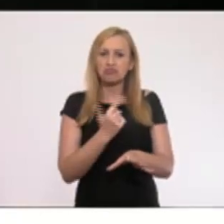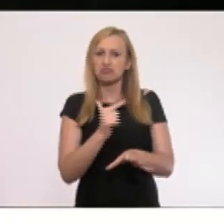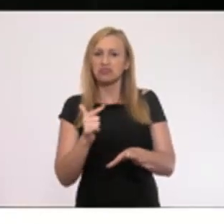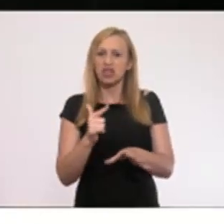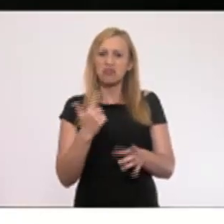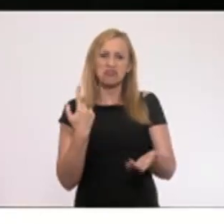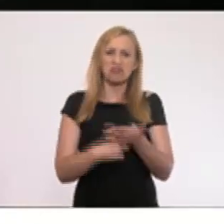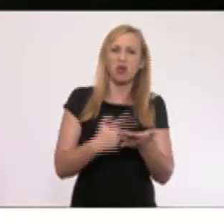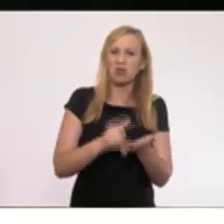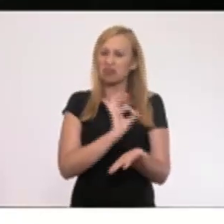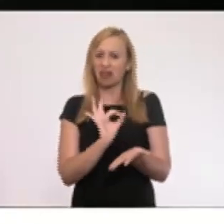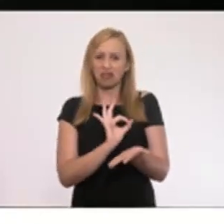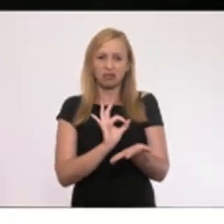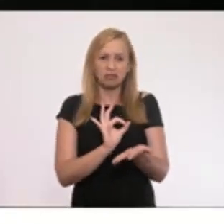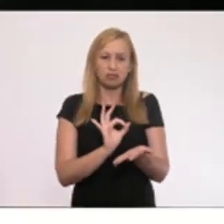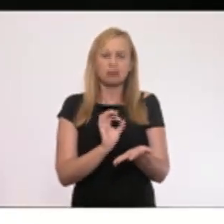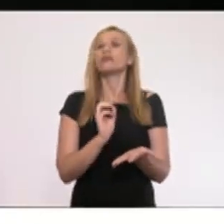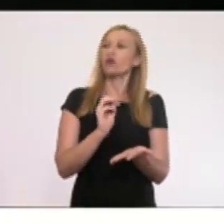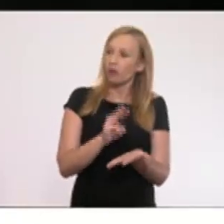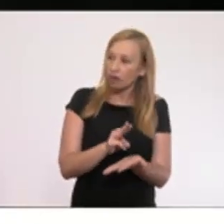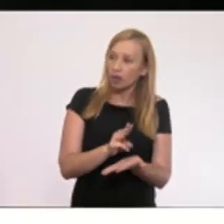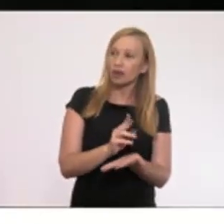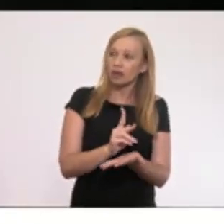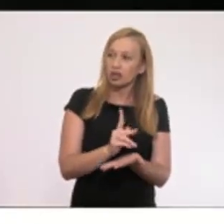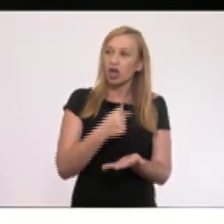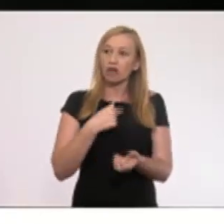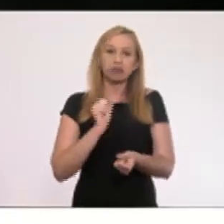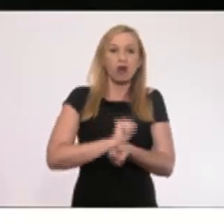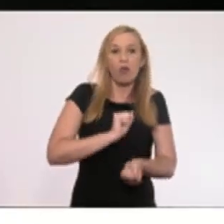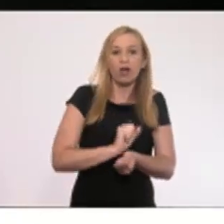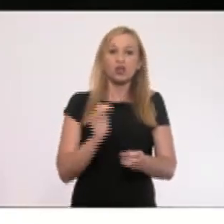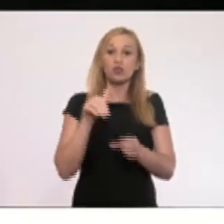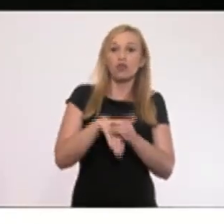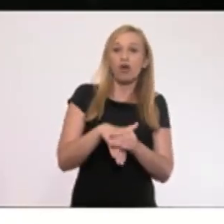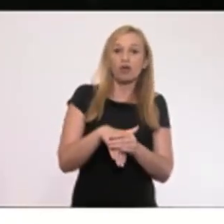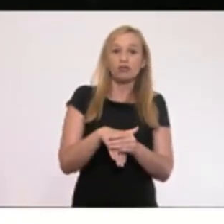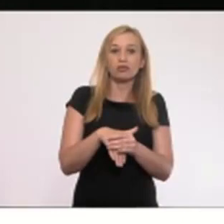nenhum acordo. Ok, não, não, sem problema. Eu estou aguardando o voto do